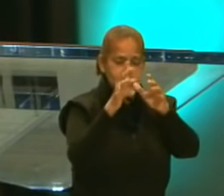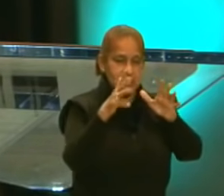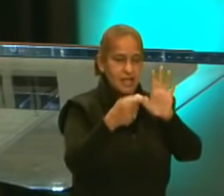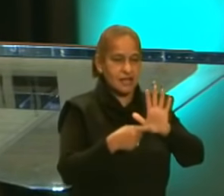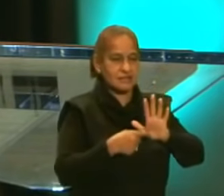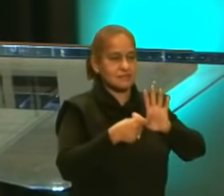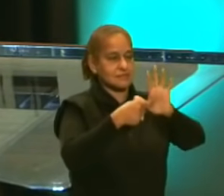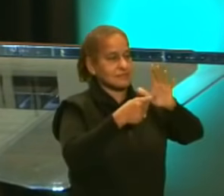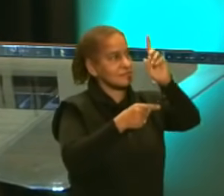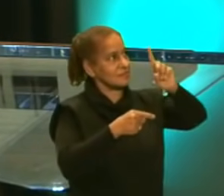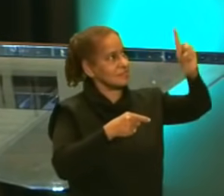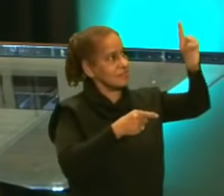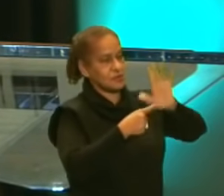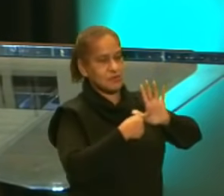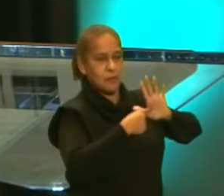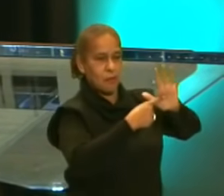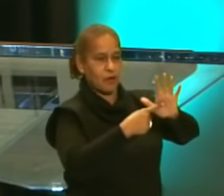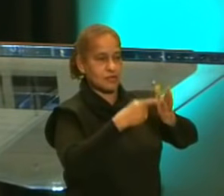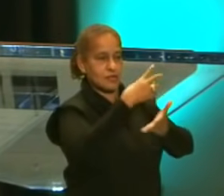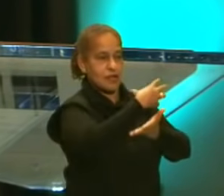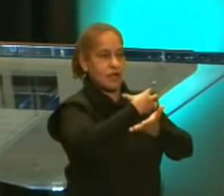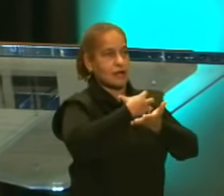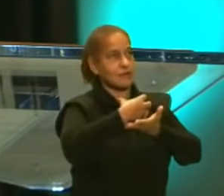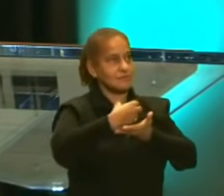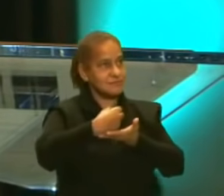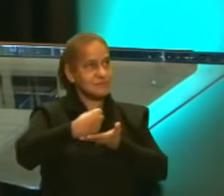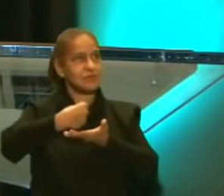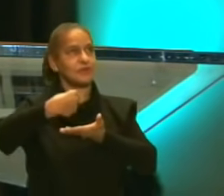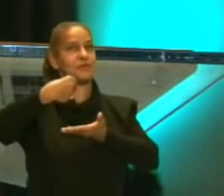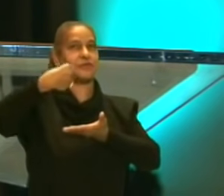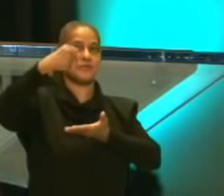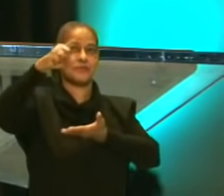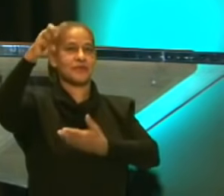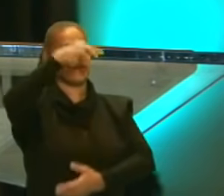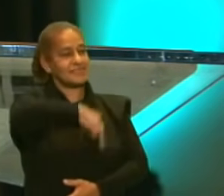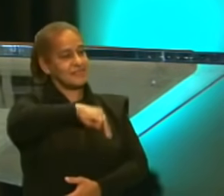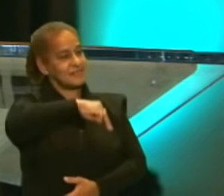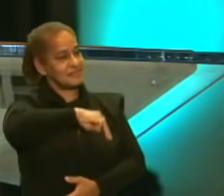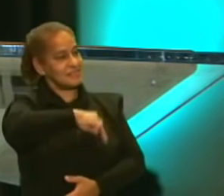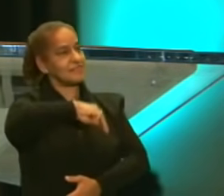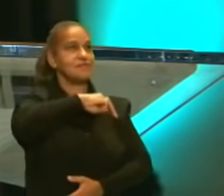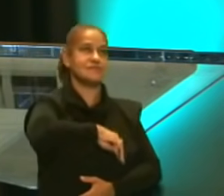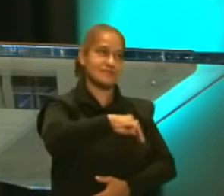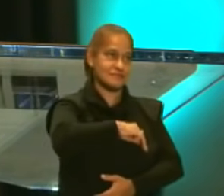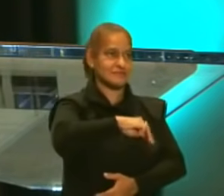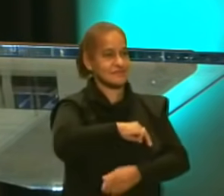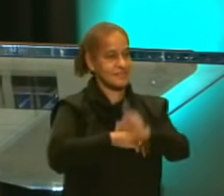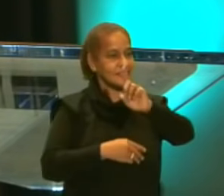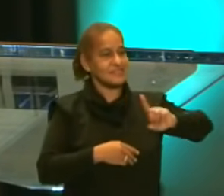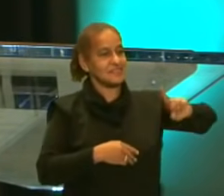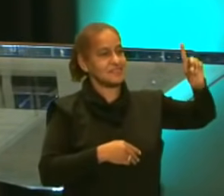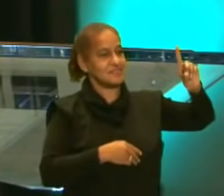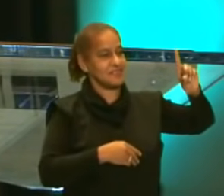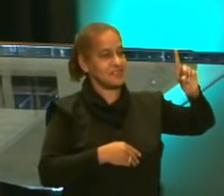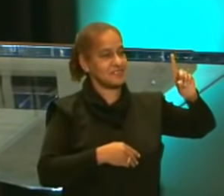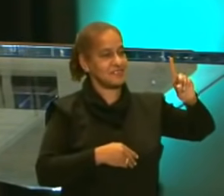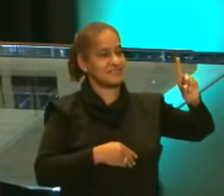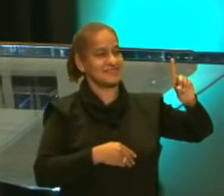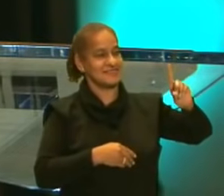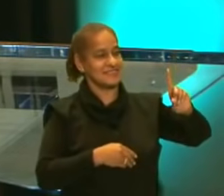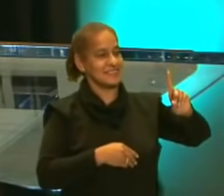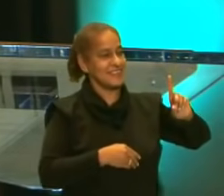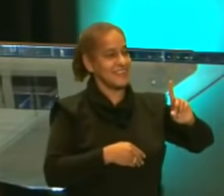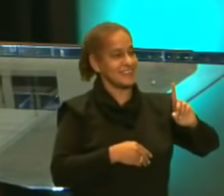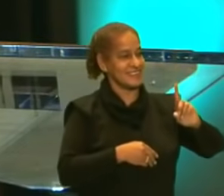arrebatamento, e apesar da misericórdia de Deus em esperar o arrependimento